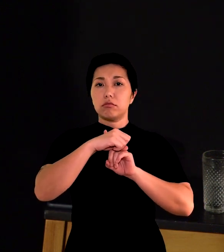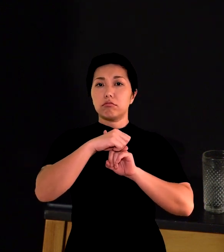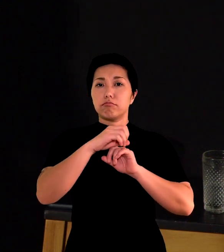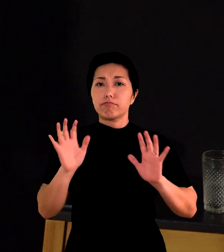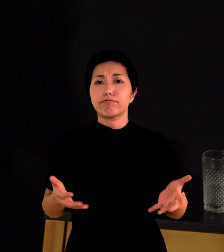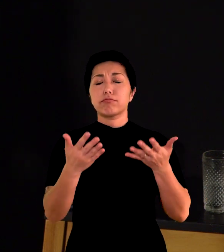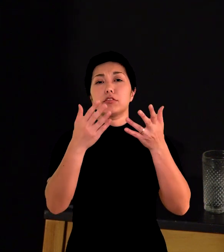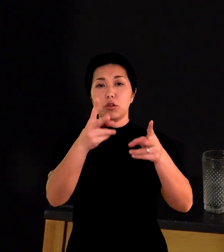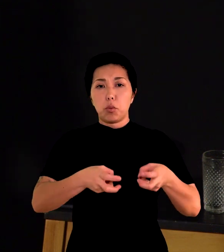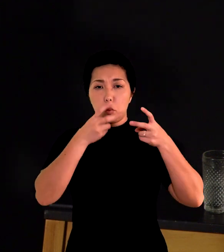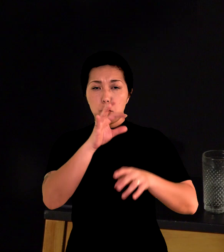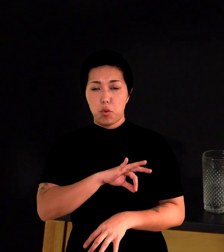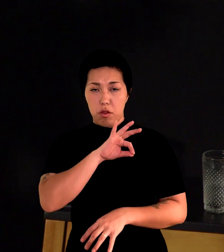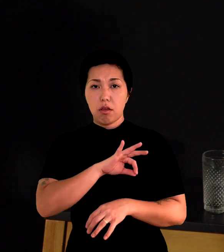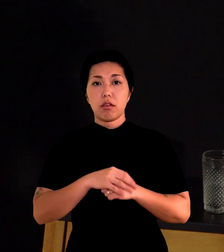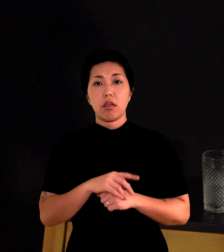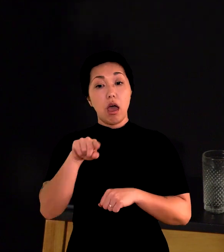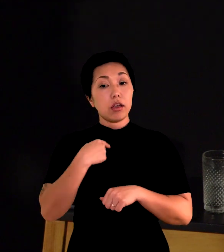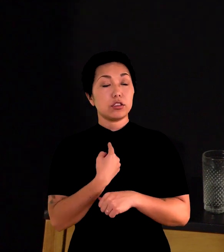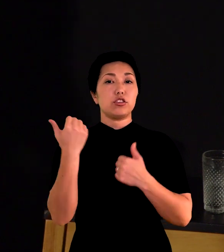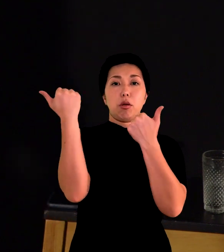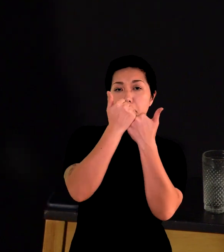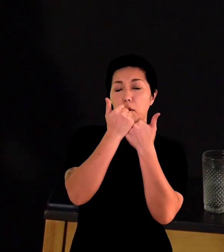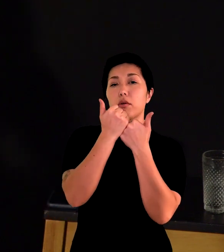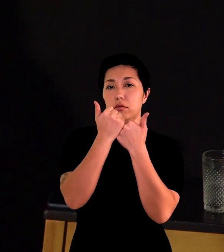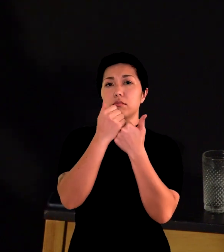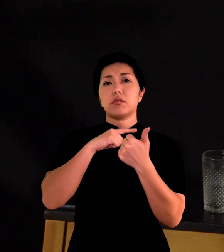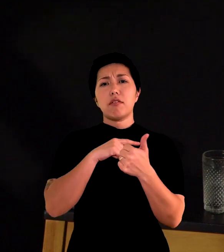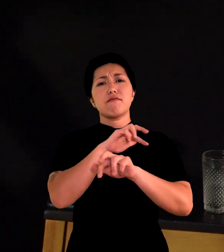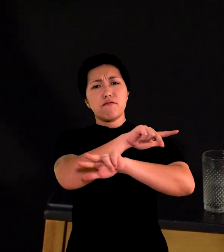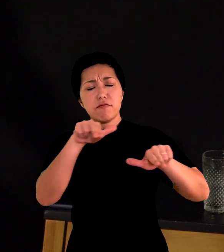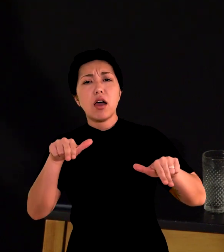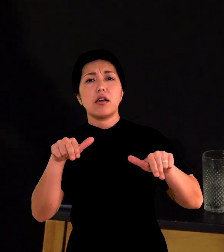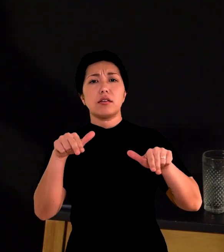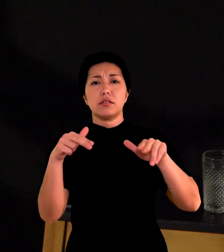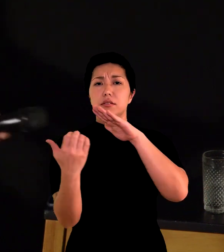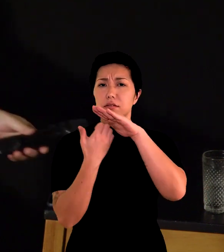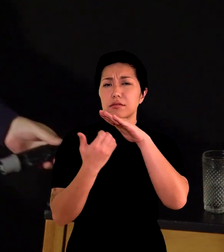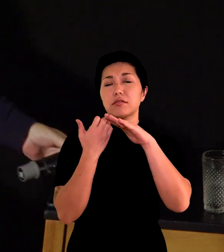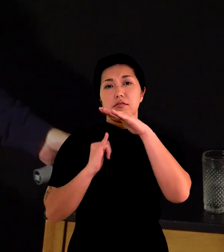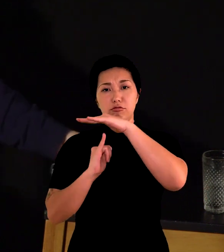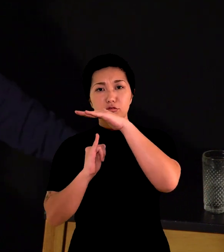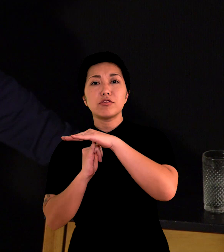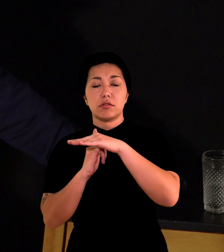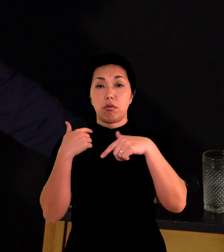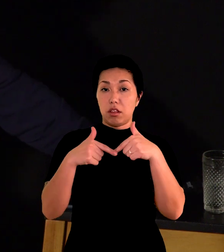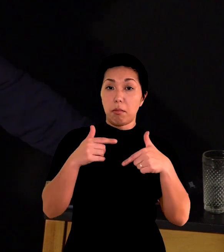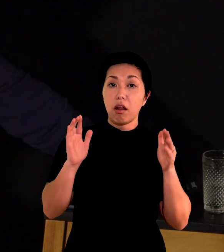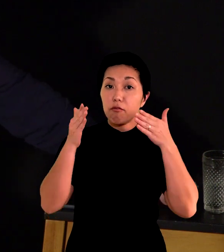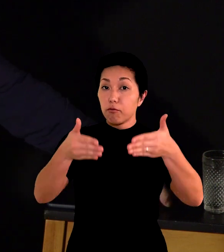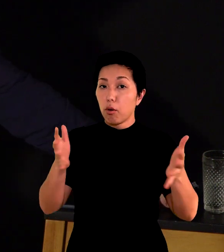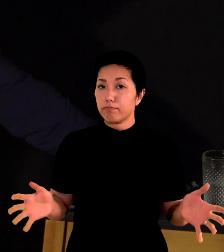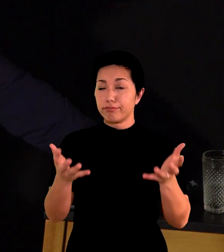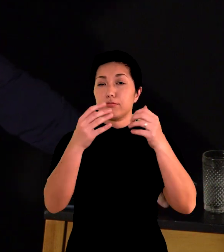de geração distribuída que a gente tem apoiado. E aí várias entidades têm trabalhado